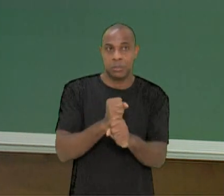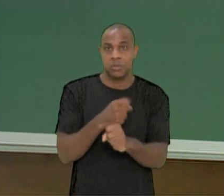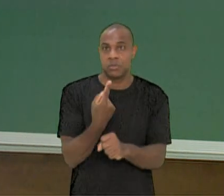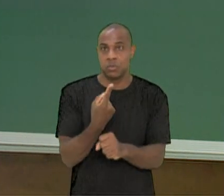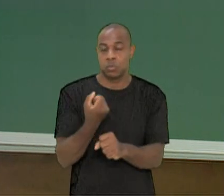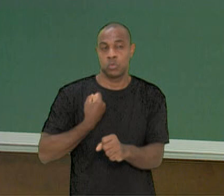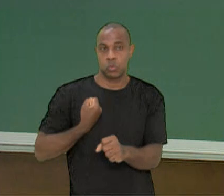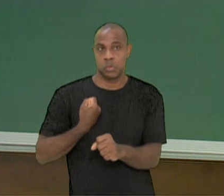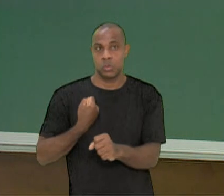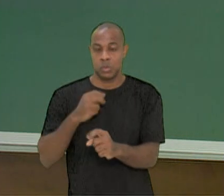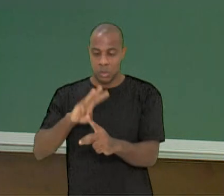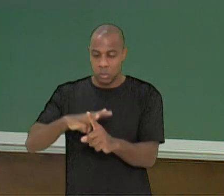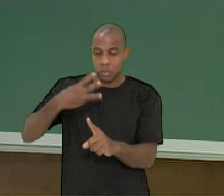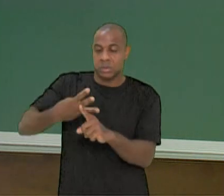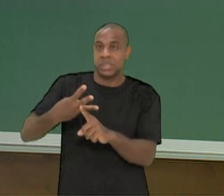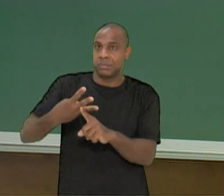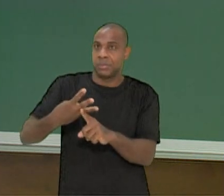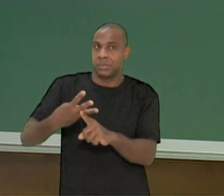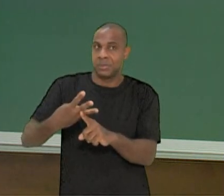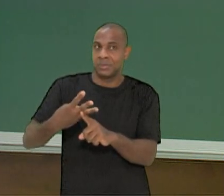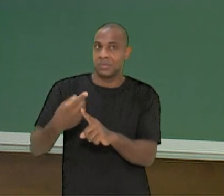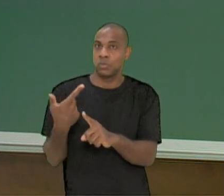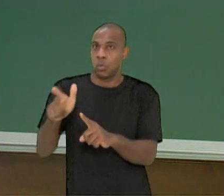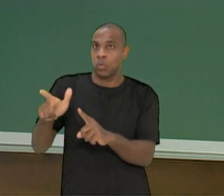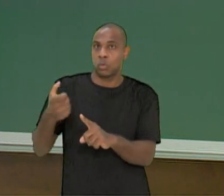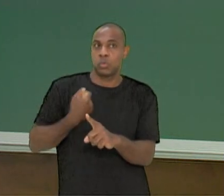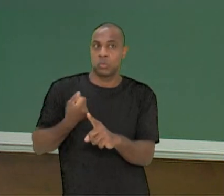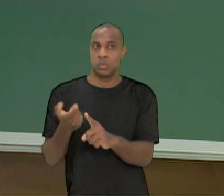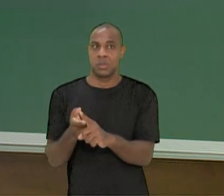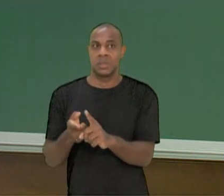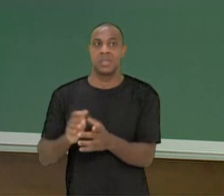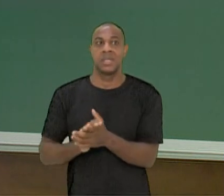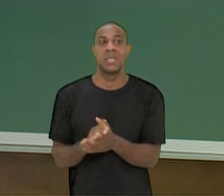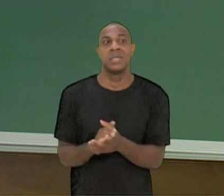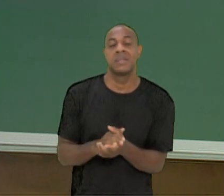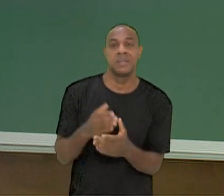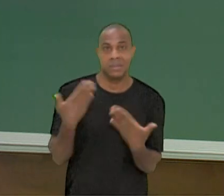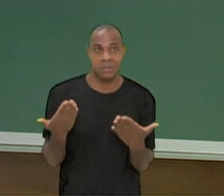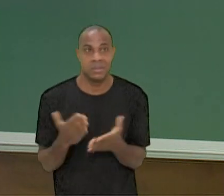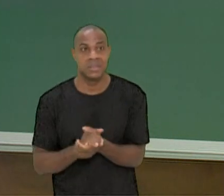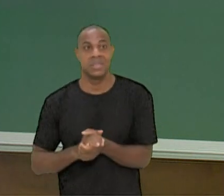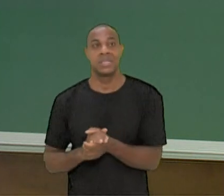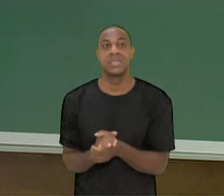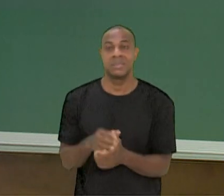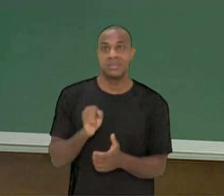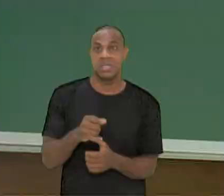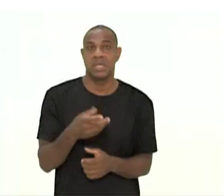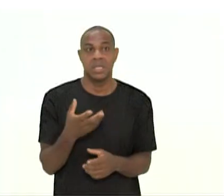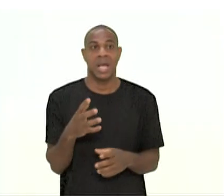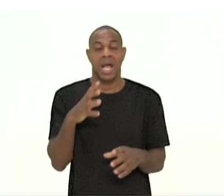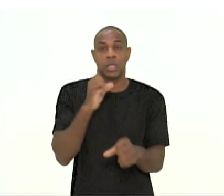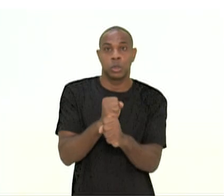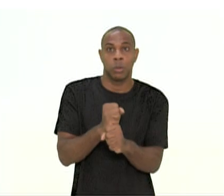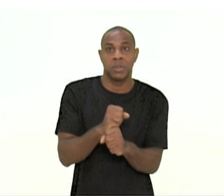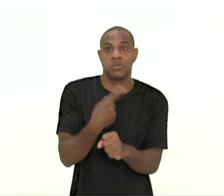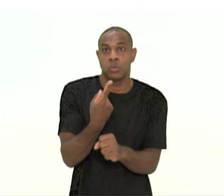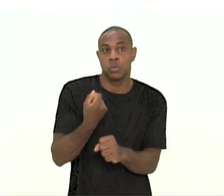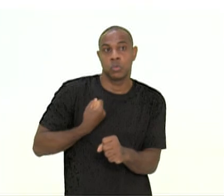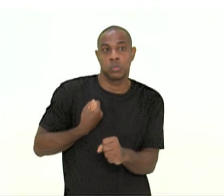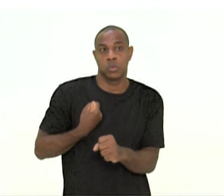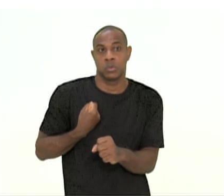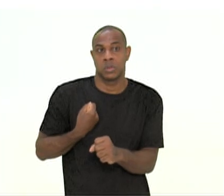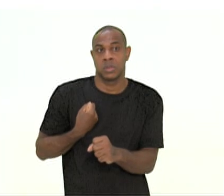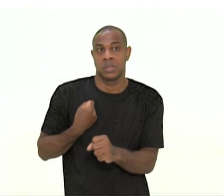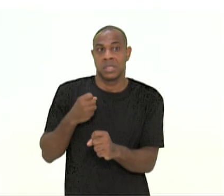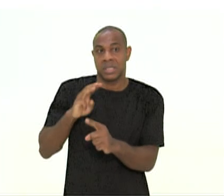Tá? Se eu dissesse a soma de um número com o seu triplo, eu teria que dizer o quê? X mais 3, x. porque eu